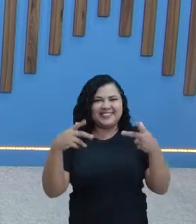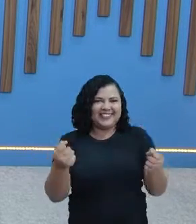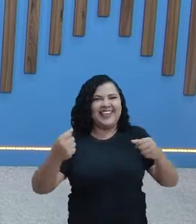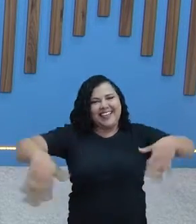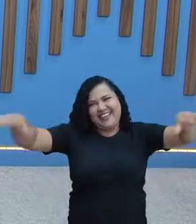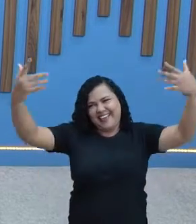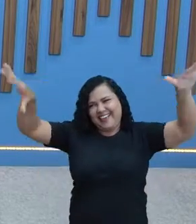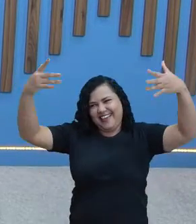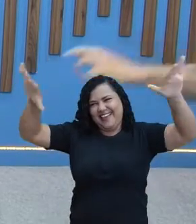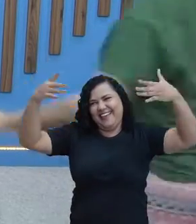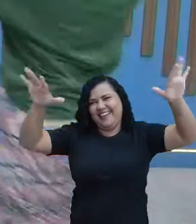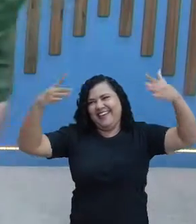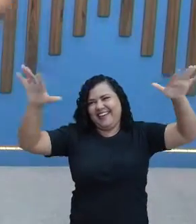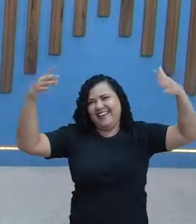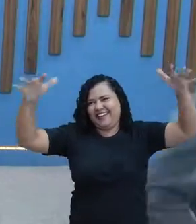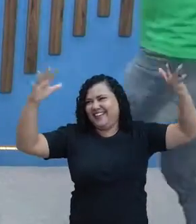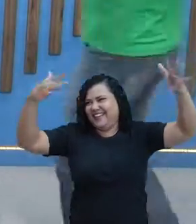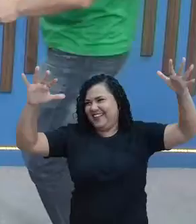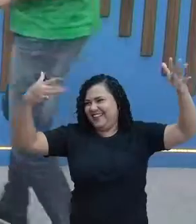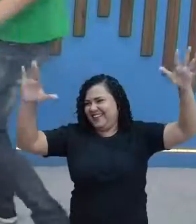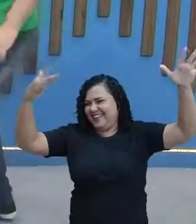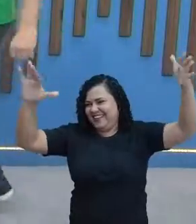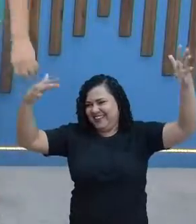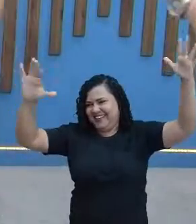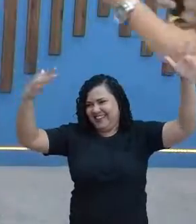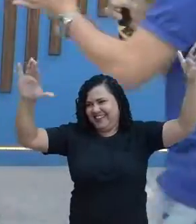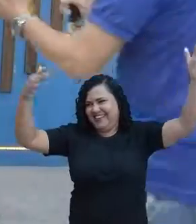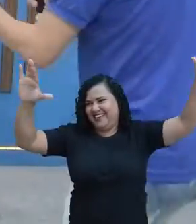produção maravilhosa.